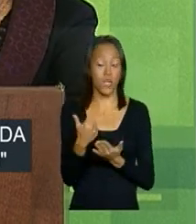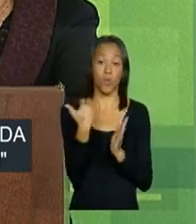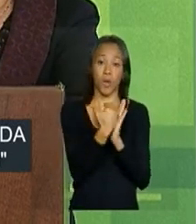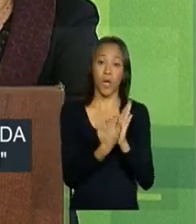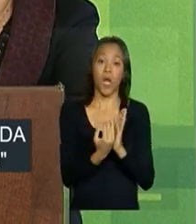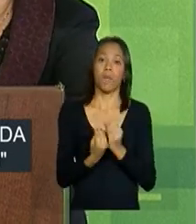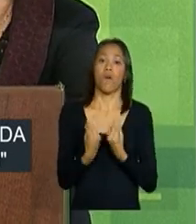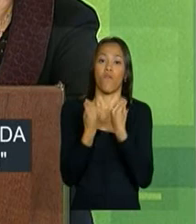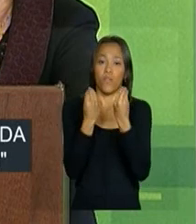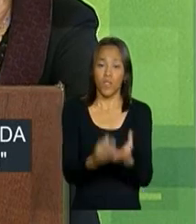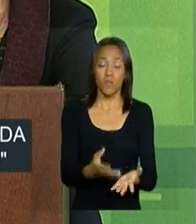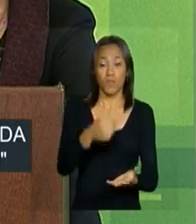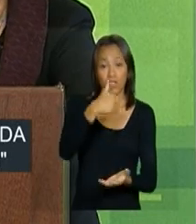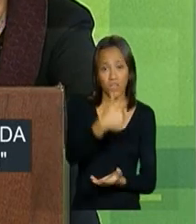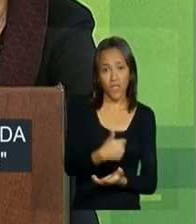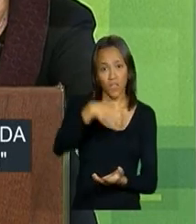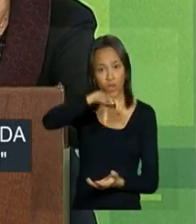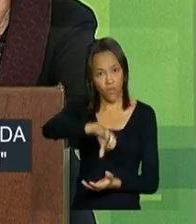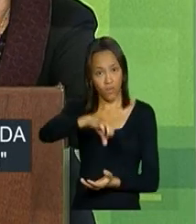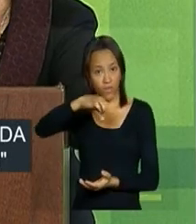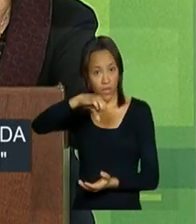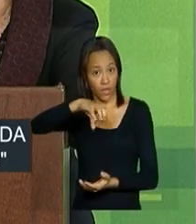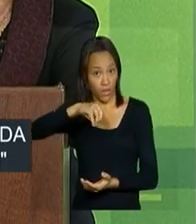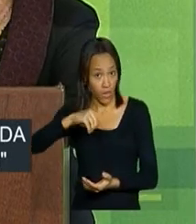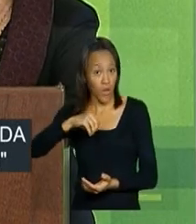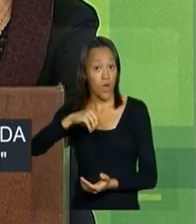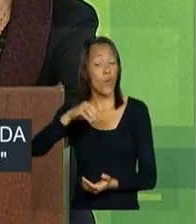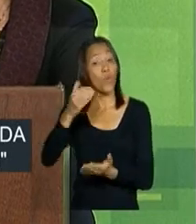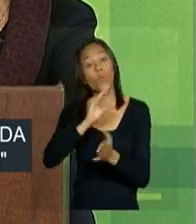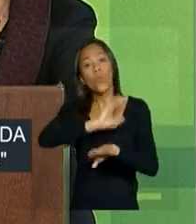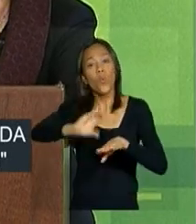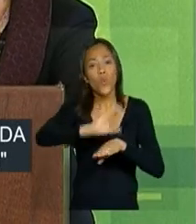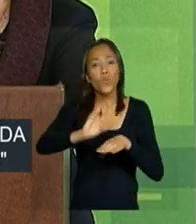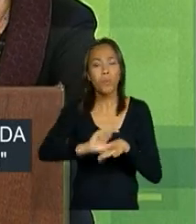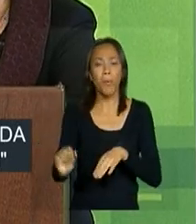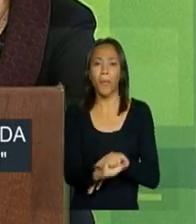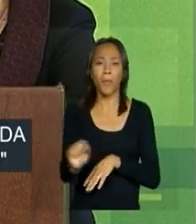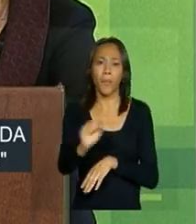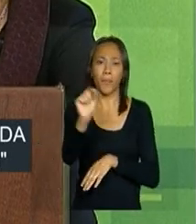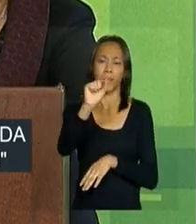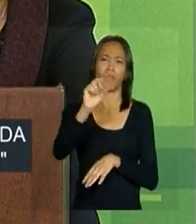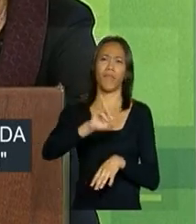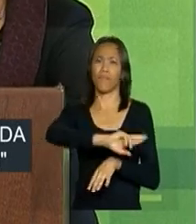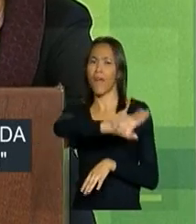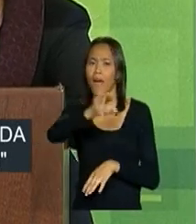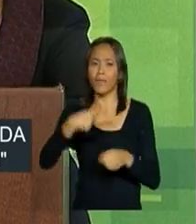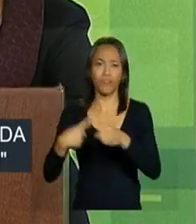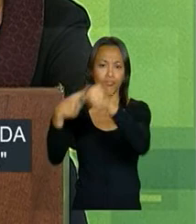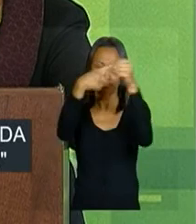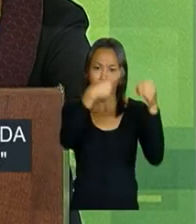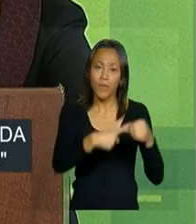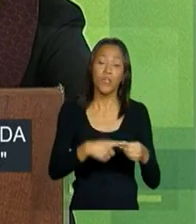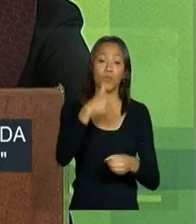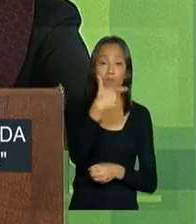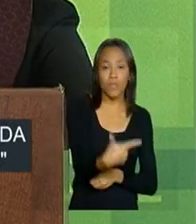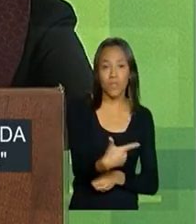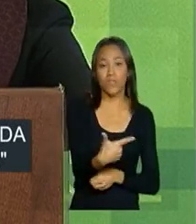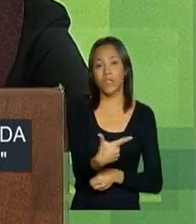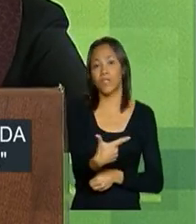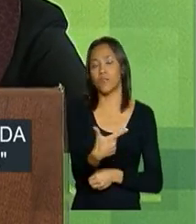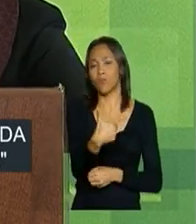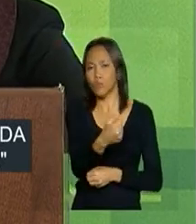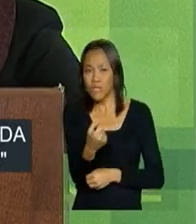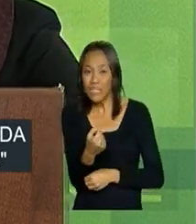ofereceu 190 cursos em 837 municípios brasileiros com 230 mil